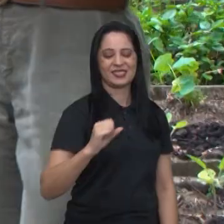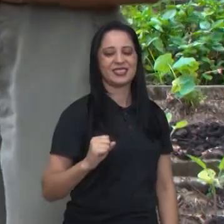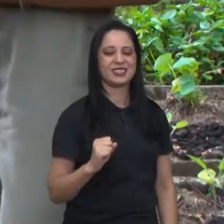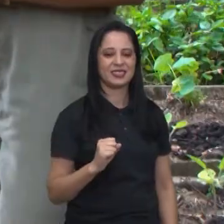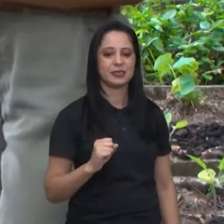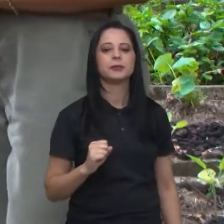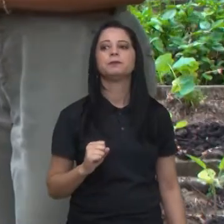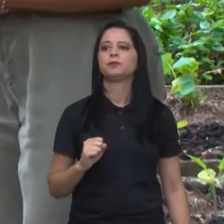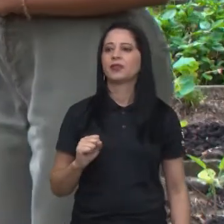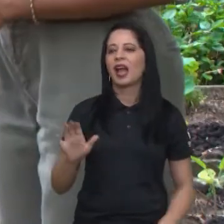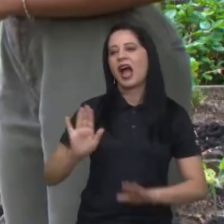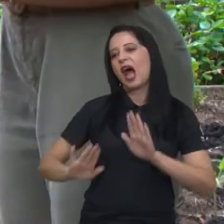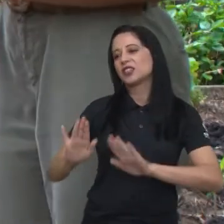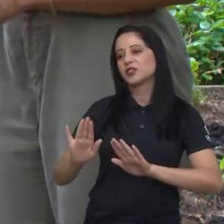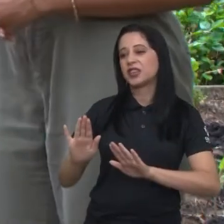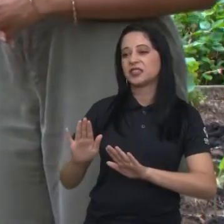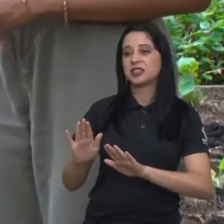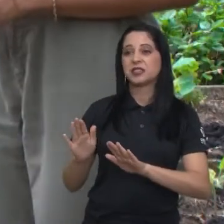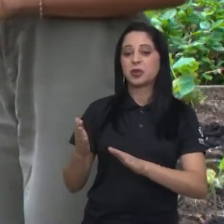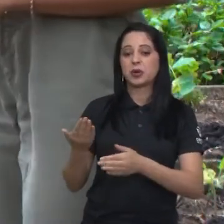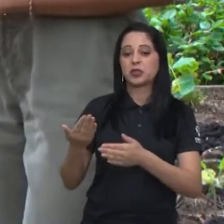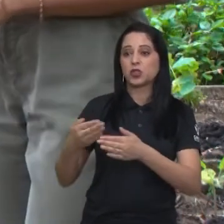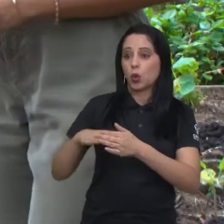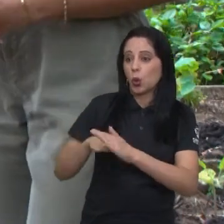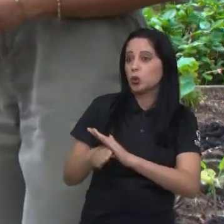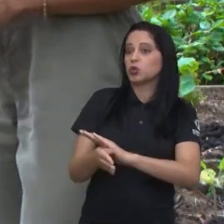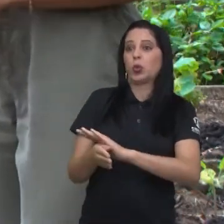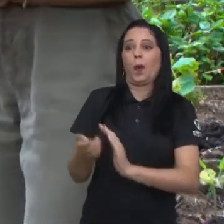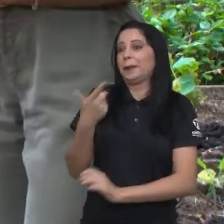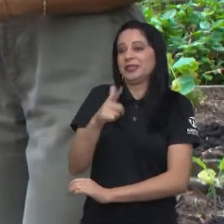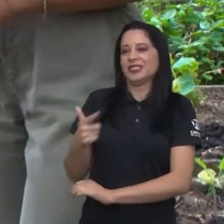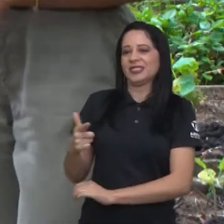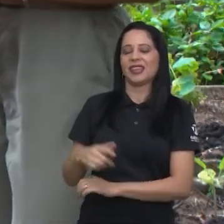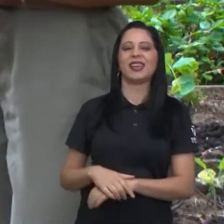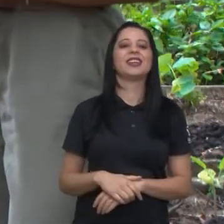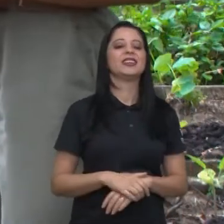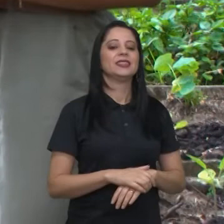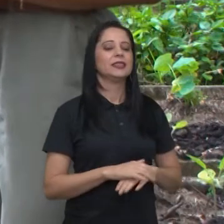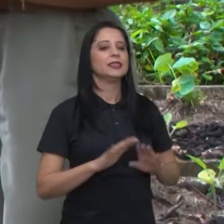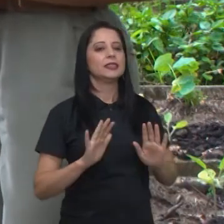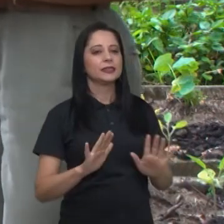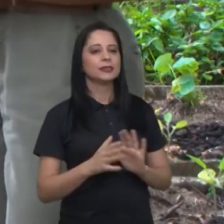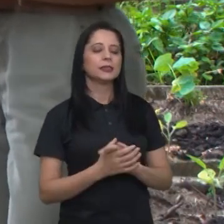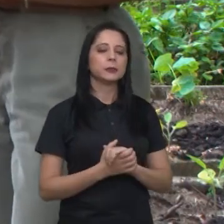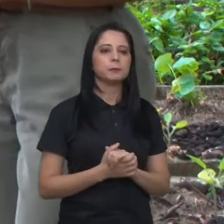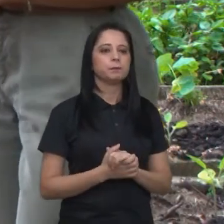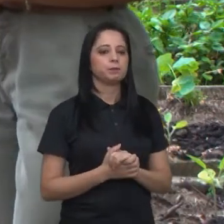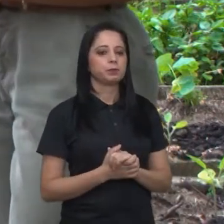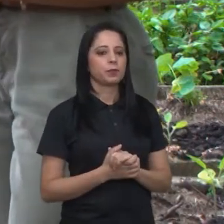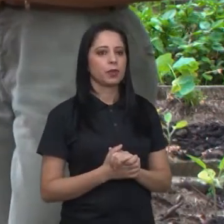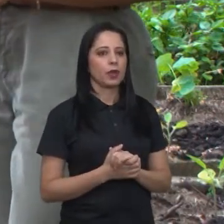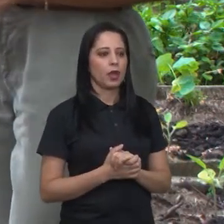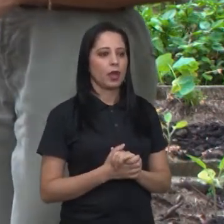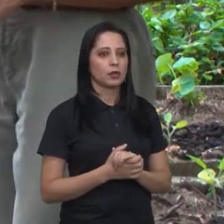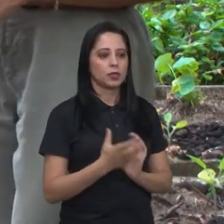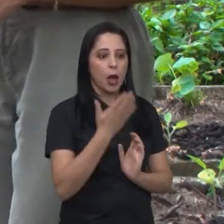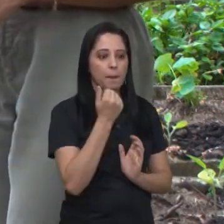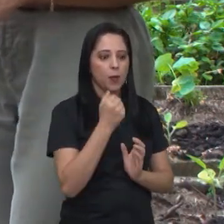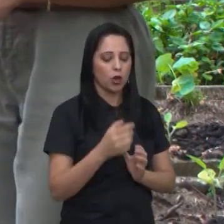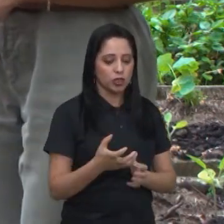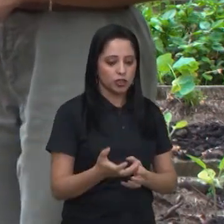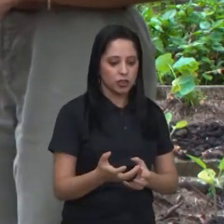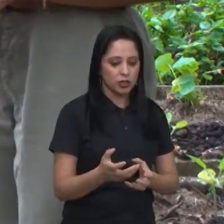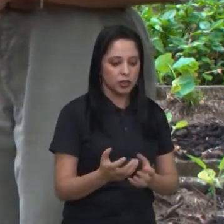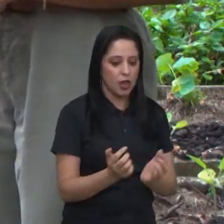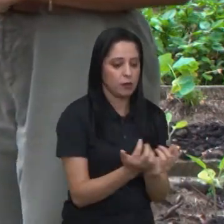subjulgando, Deixando de lado. Deixando de lado. E o melhor é deixar no prato. Exatamente. Tá certo. E Beatriz, assim, não dá para sair consumindo também